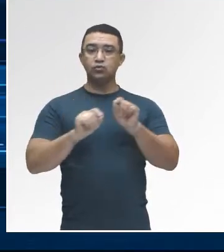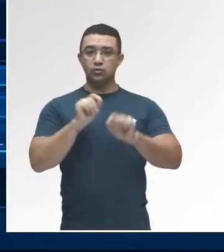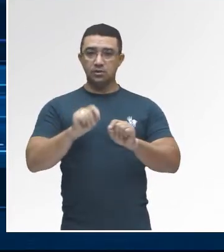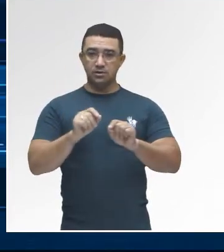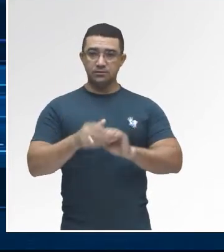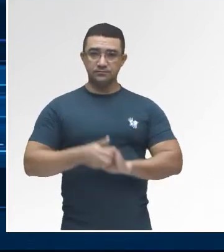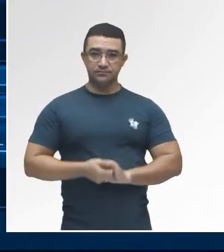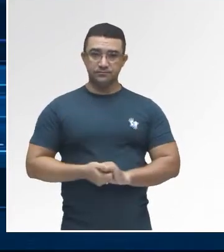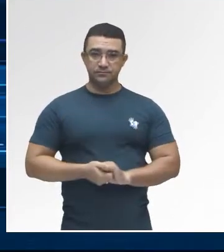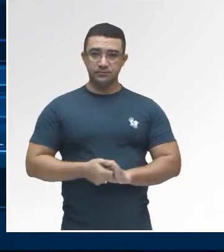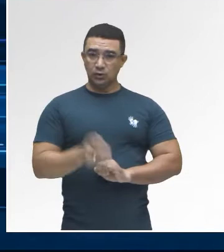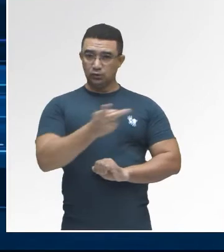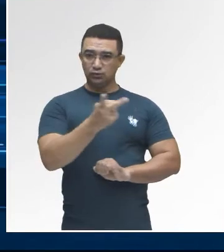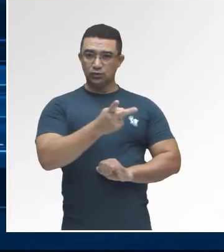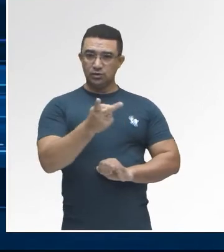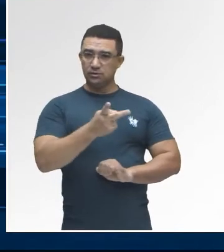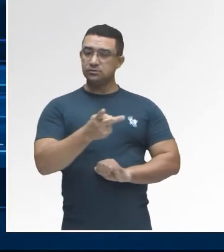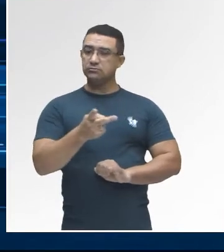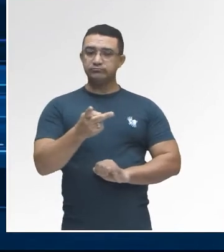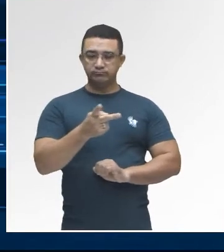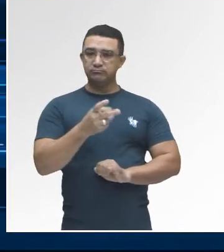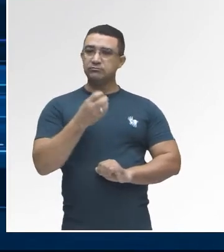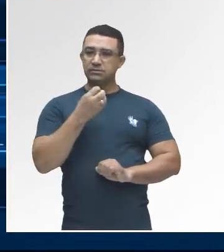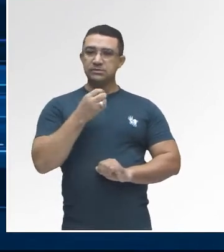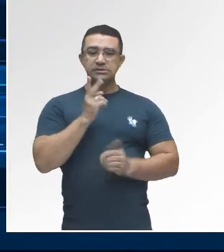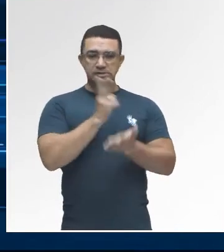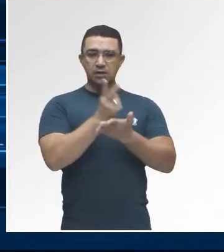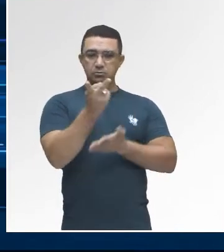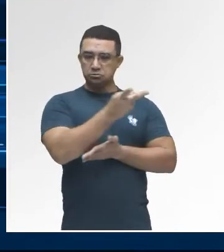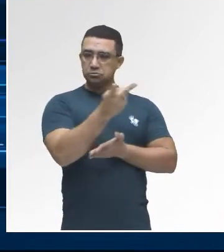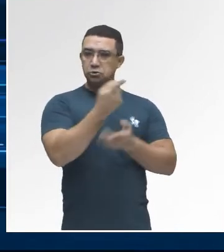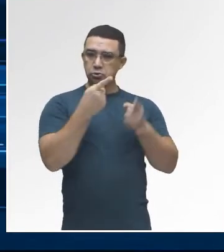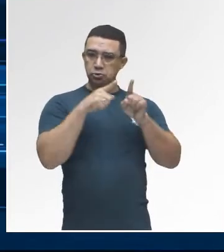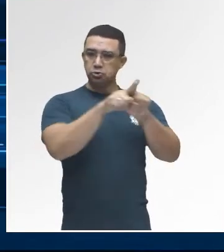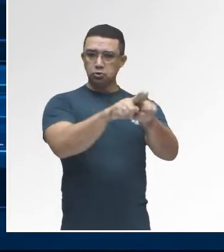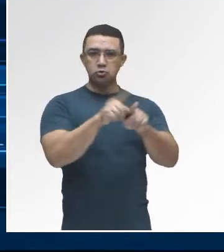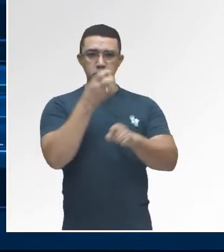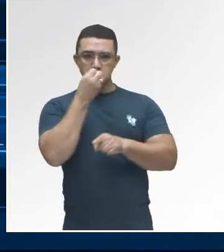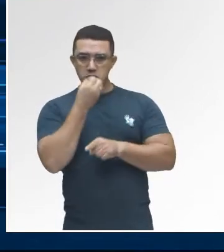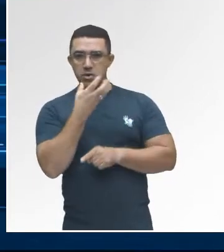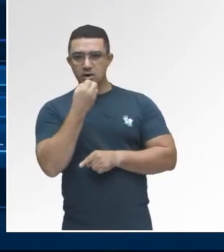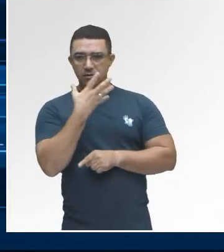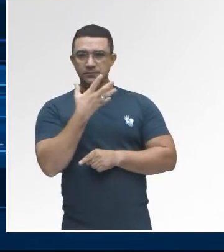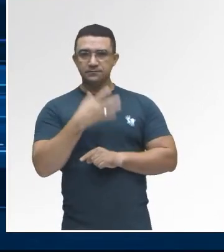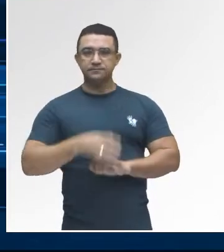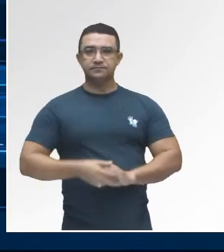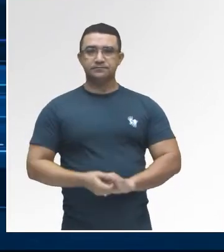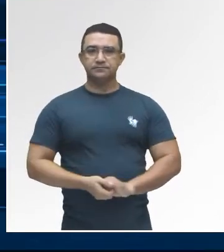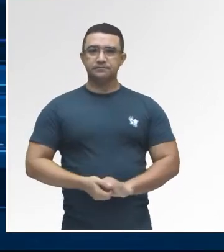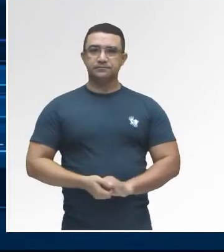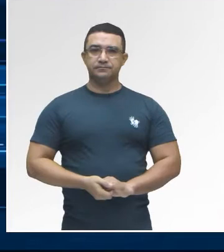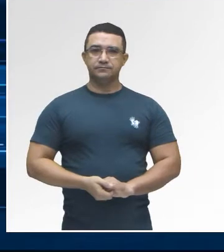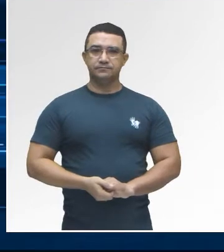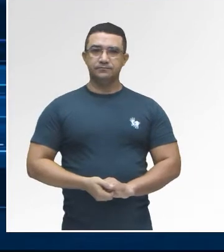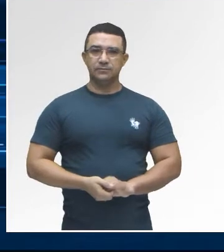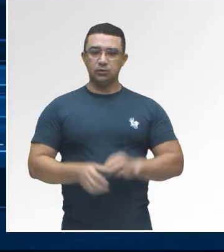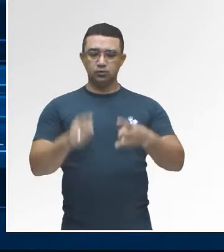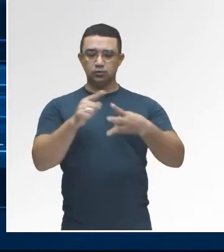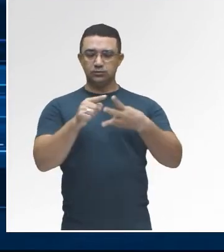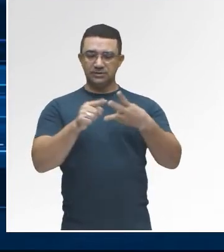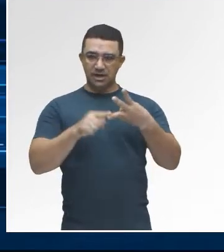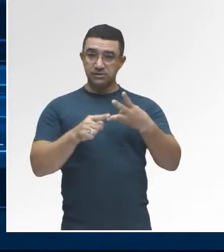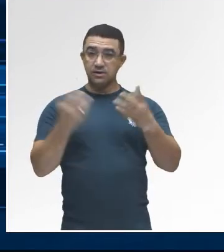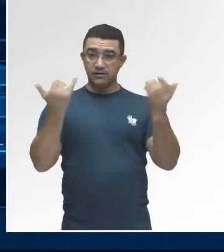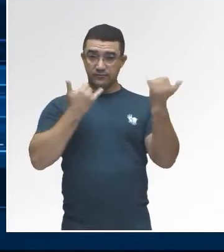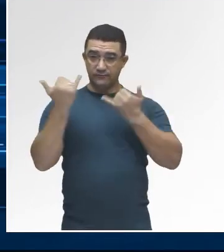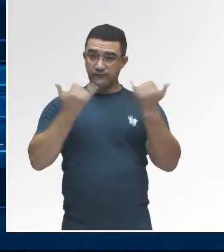a Ikuko se dão muito bem. Get along é se dar muito bem, tá certo? Então é isso, né? Foram três